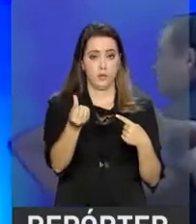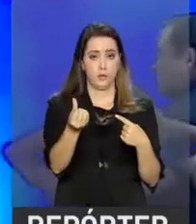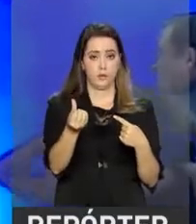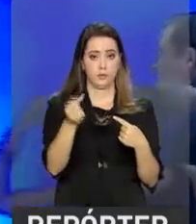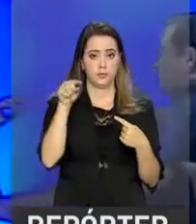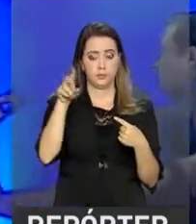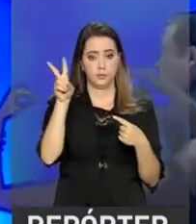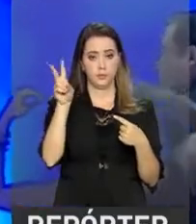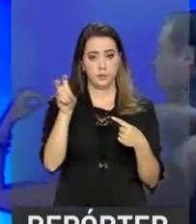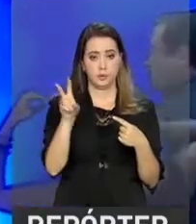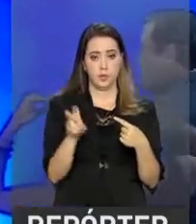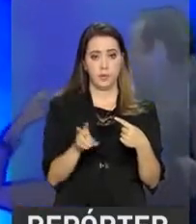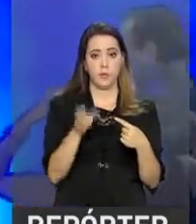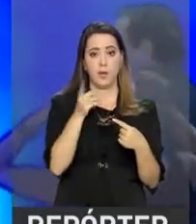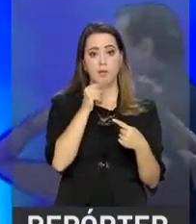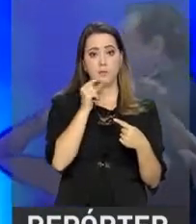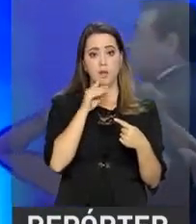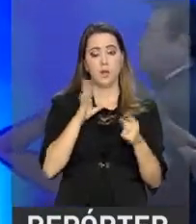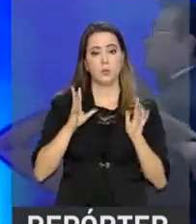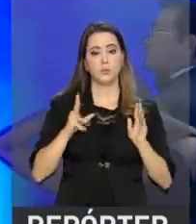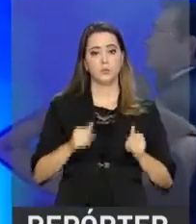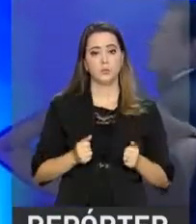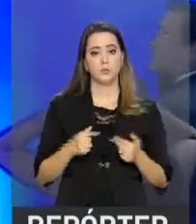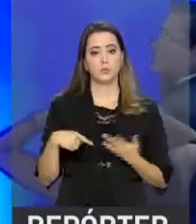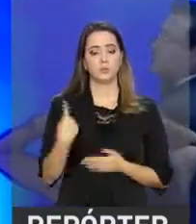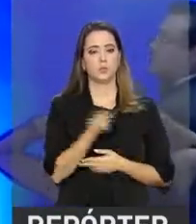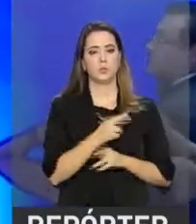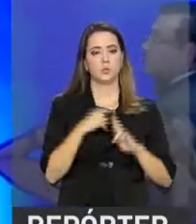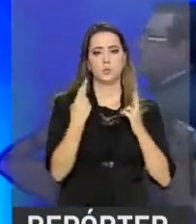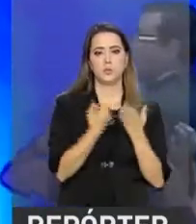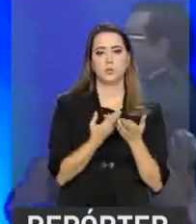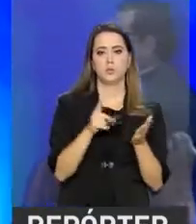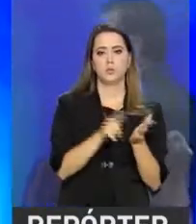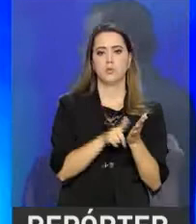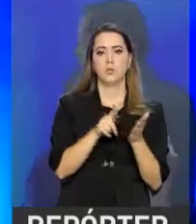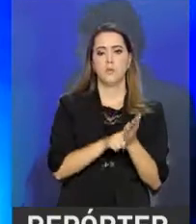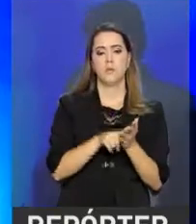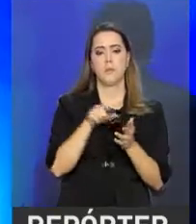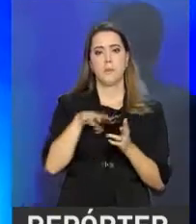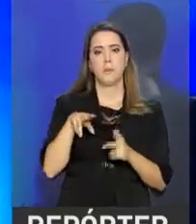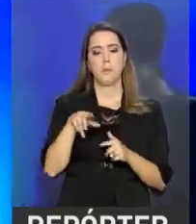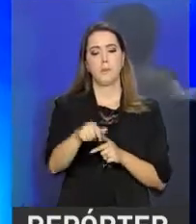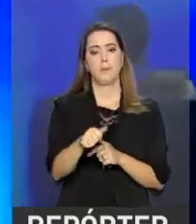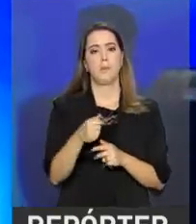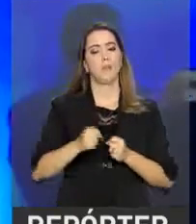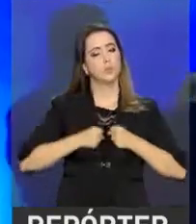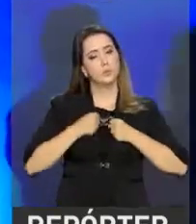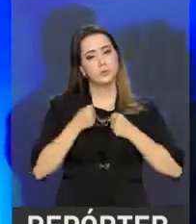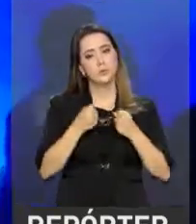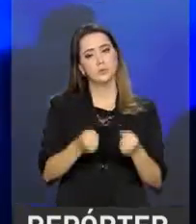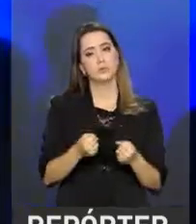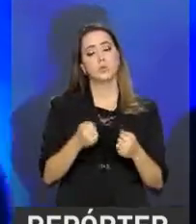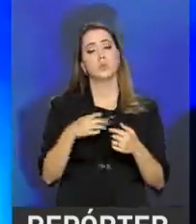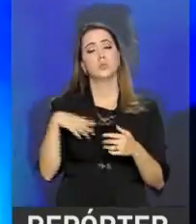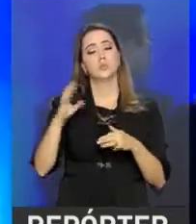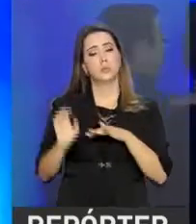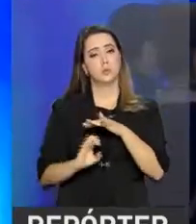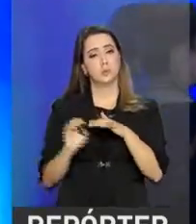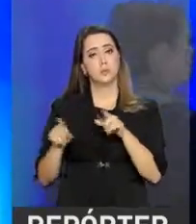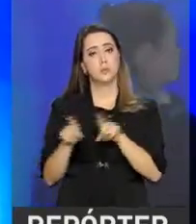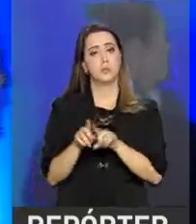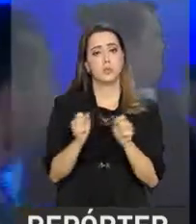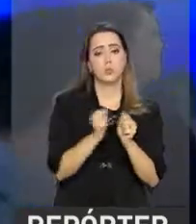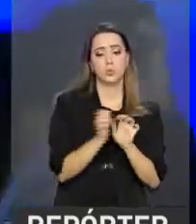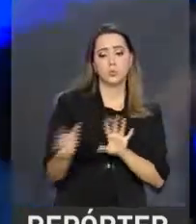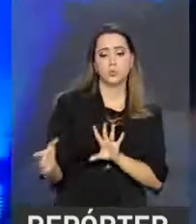cuida do tema água e saneamento. Nós reunimos nesse e-book todo o esforço que a Embrapa e as suas instituições